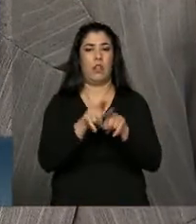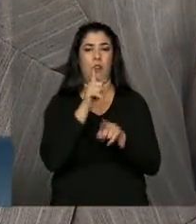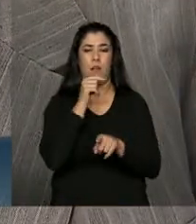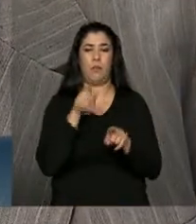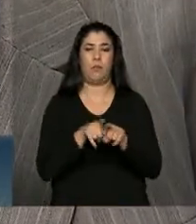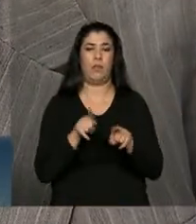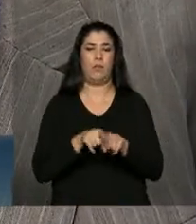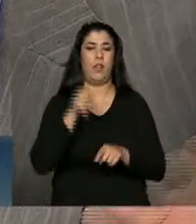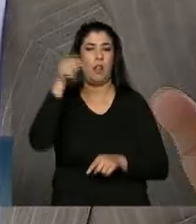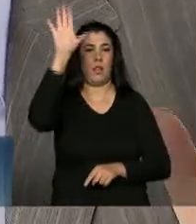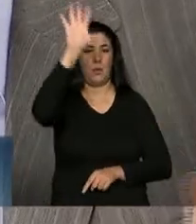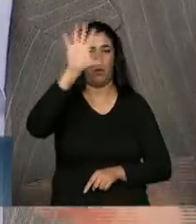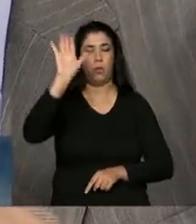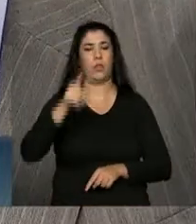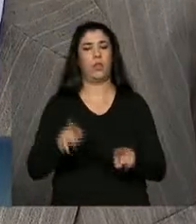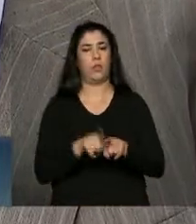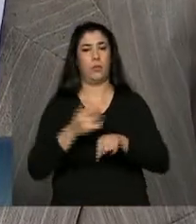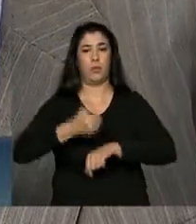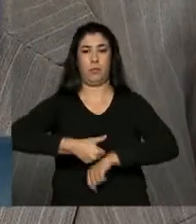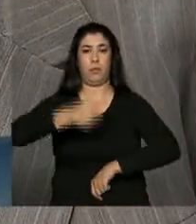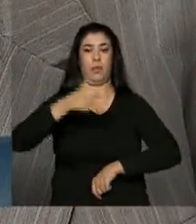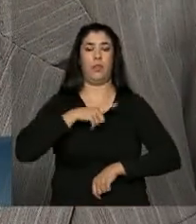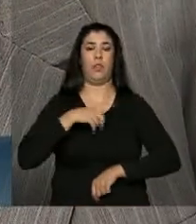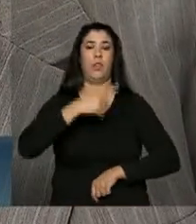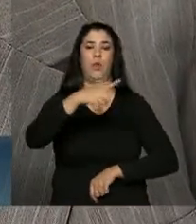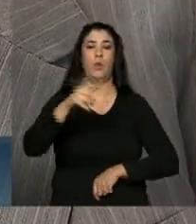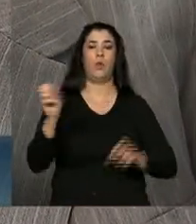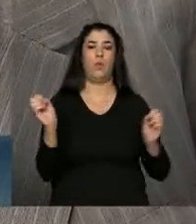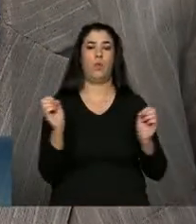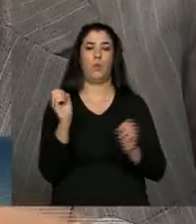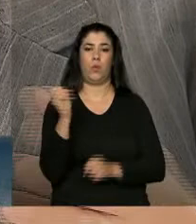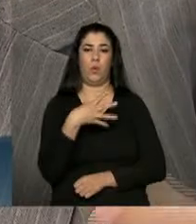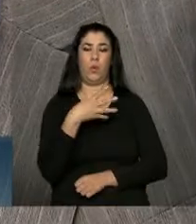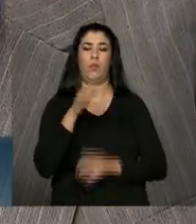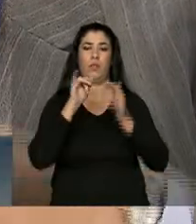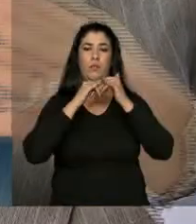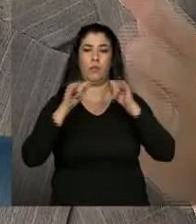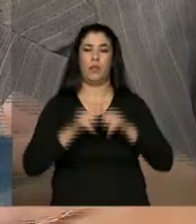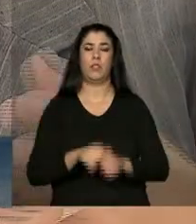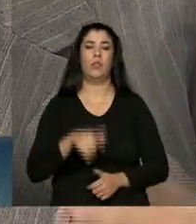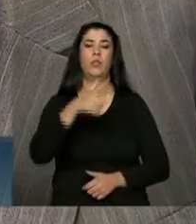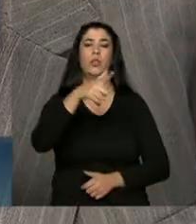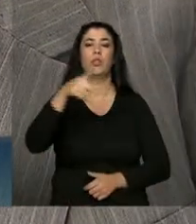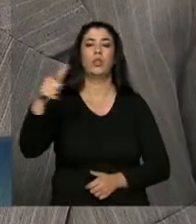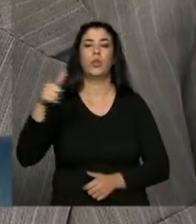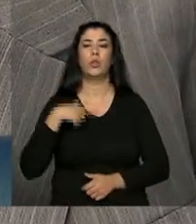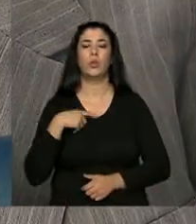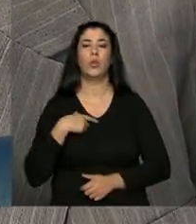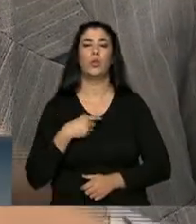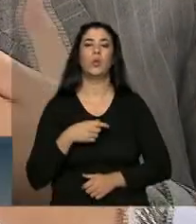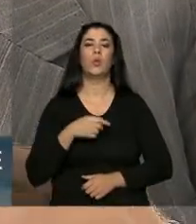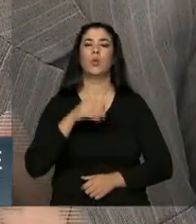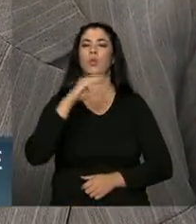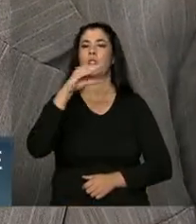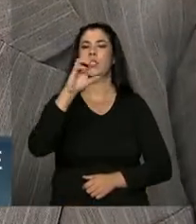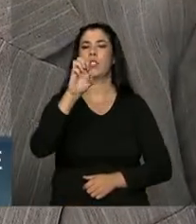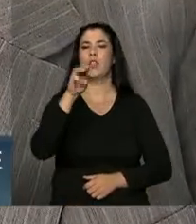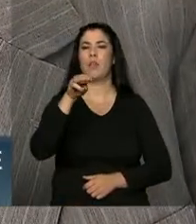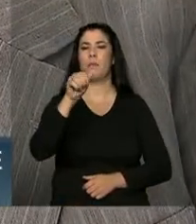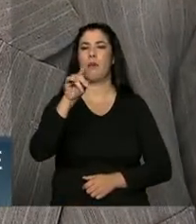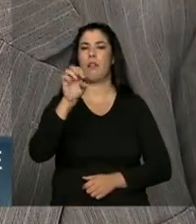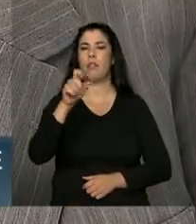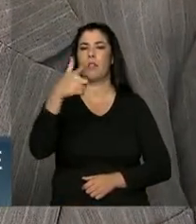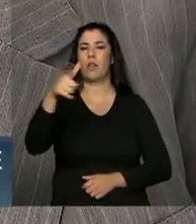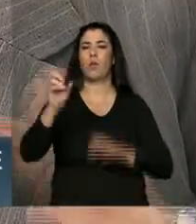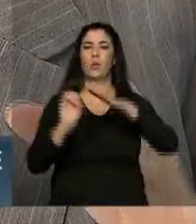nordeste já já melhoramos e temos uma outra informação do CPP de todos os cemaden de todos